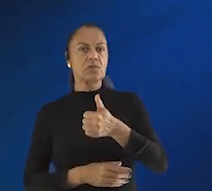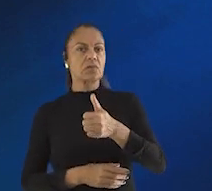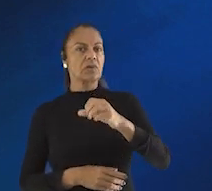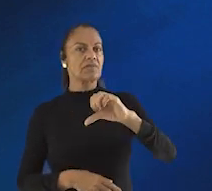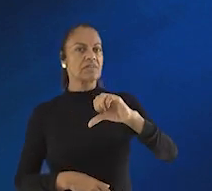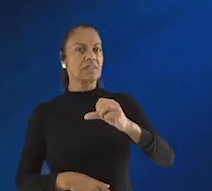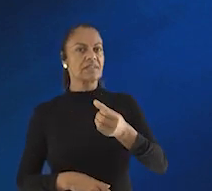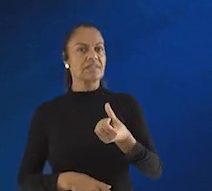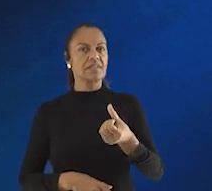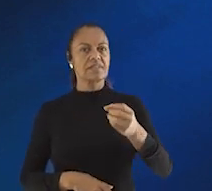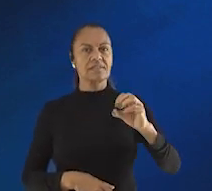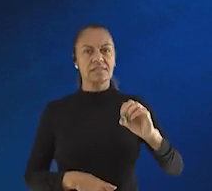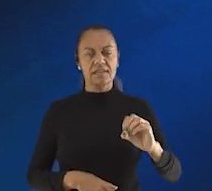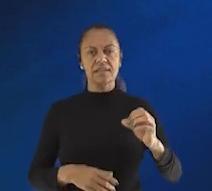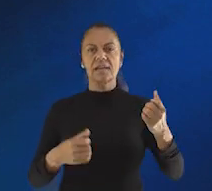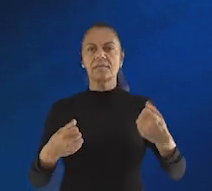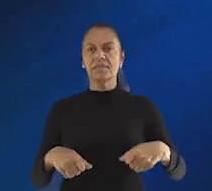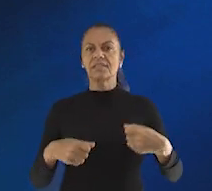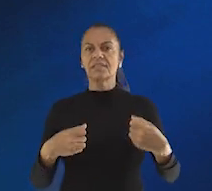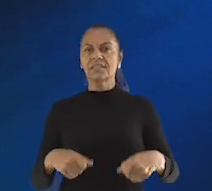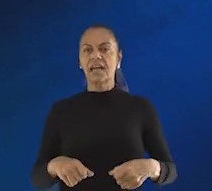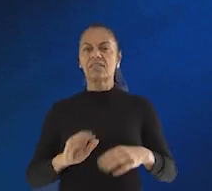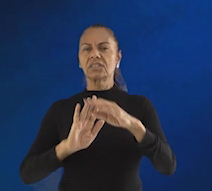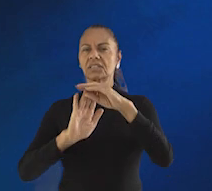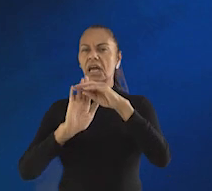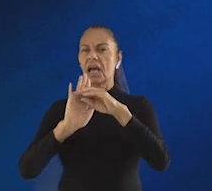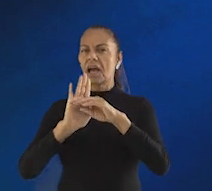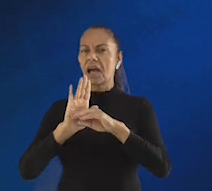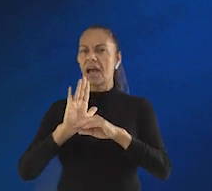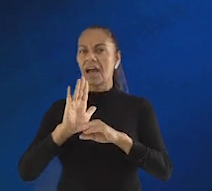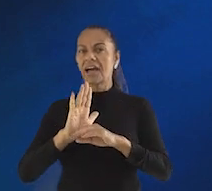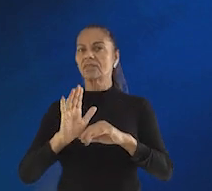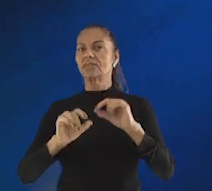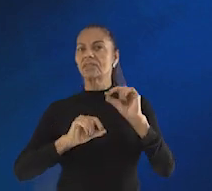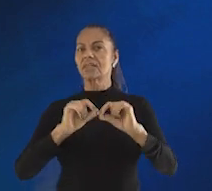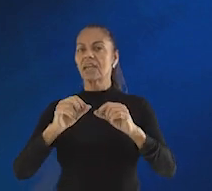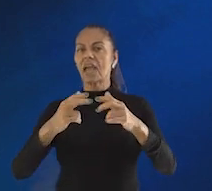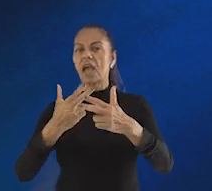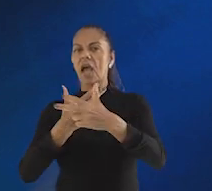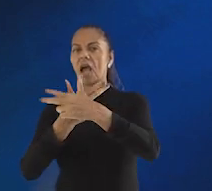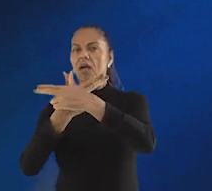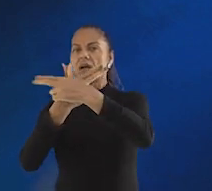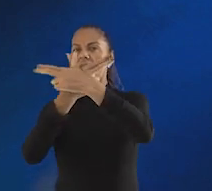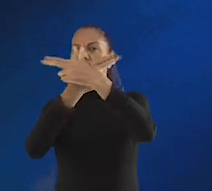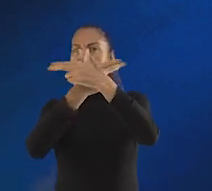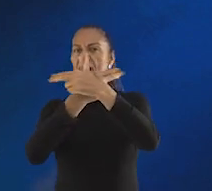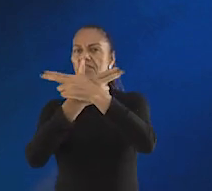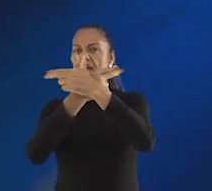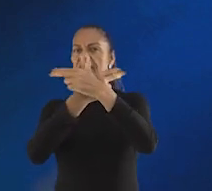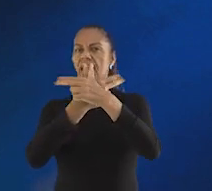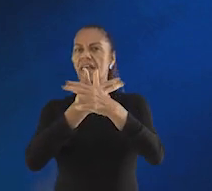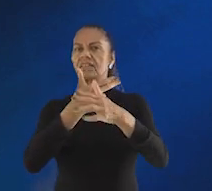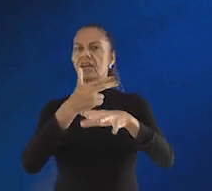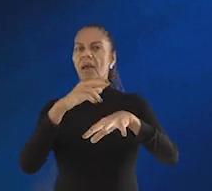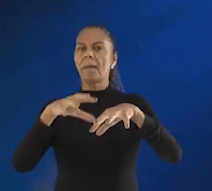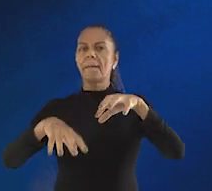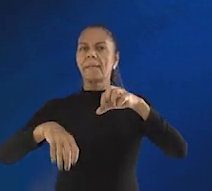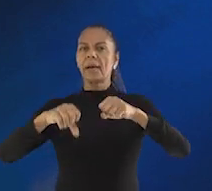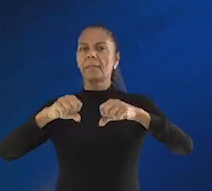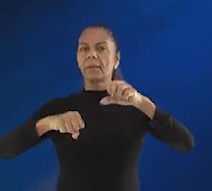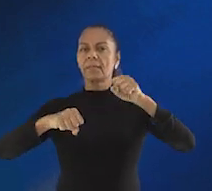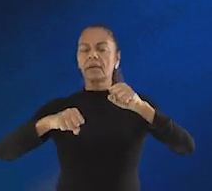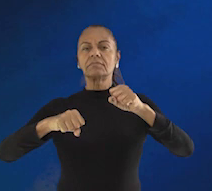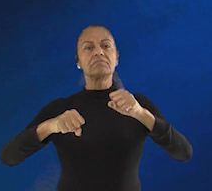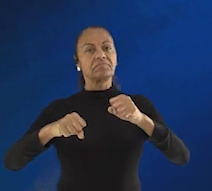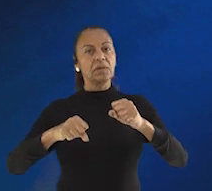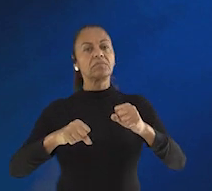dos anos 1960 e necessitava de dados captados via satélite. Na época, a internet não